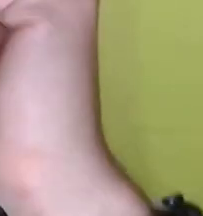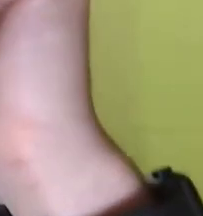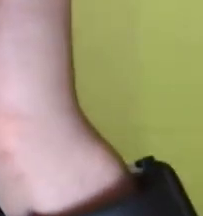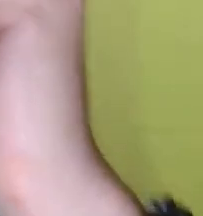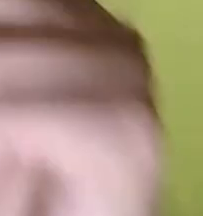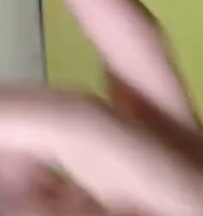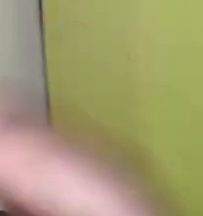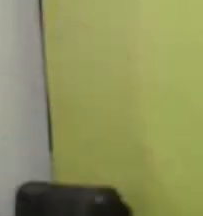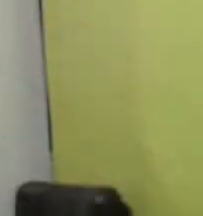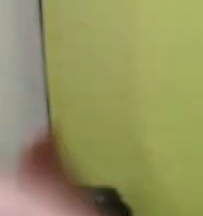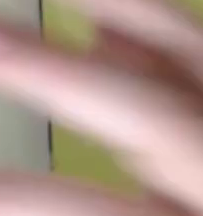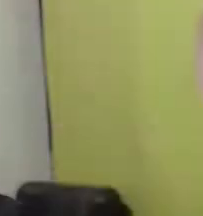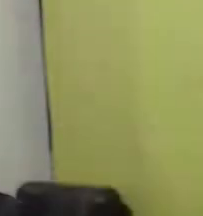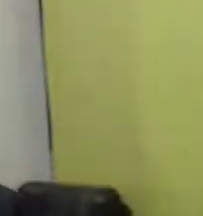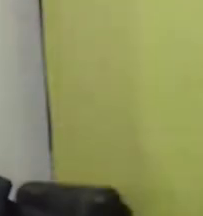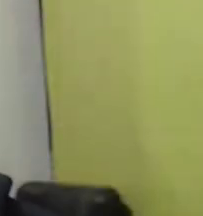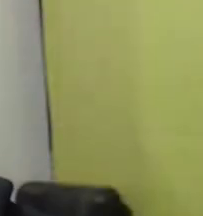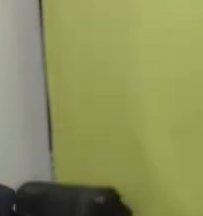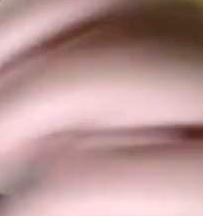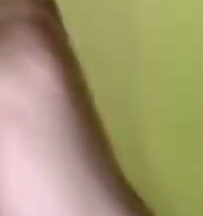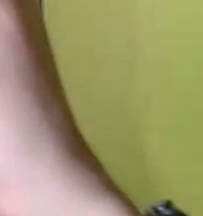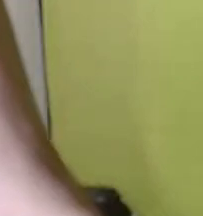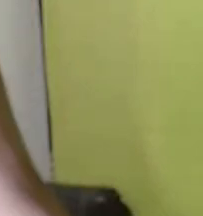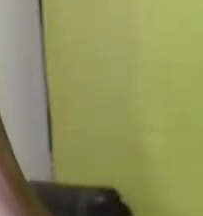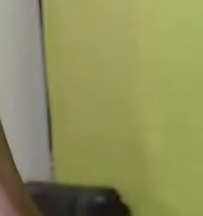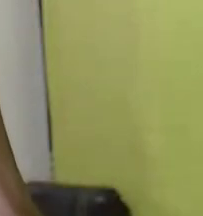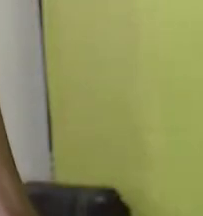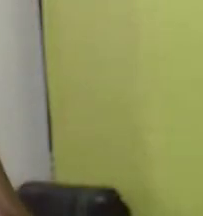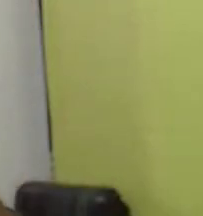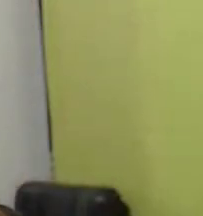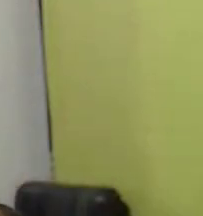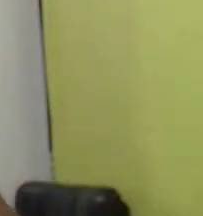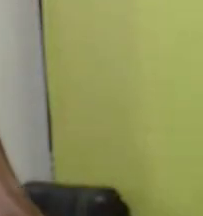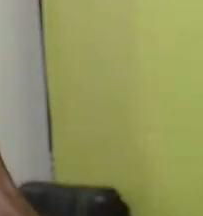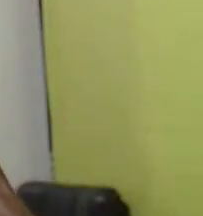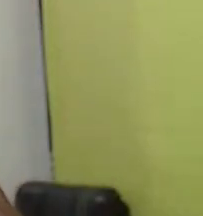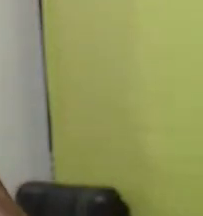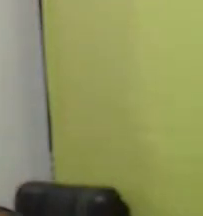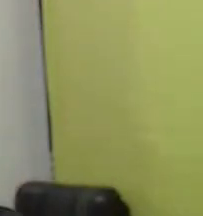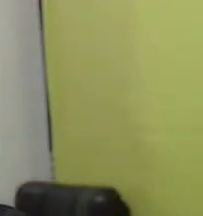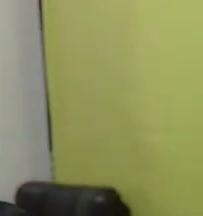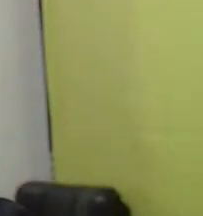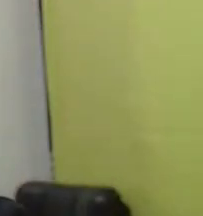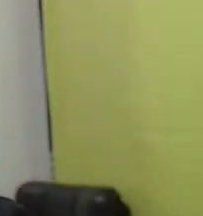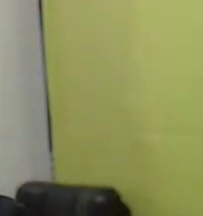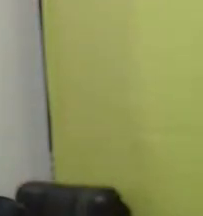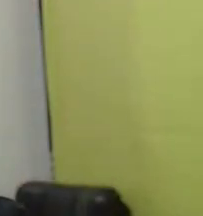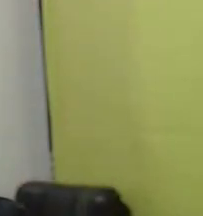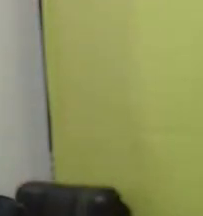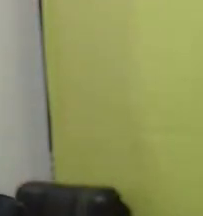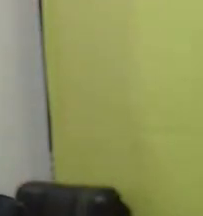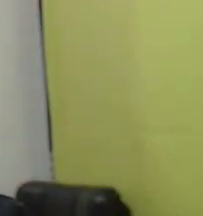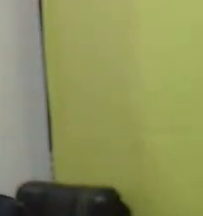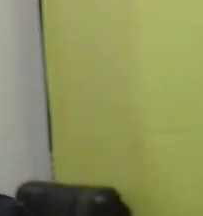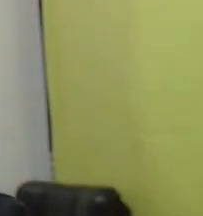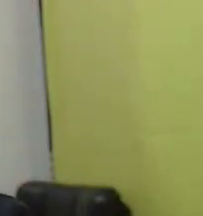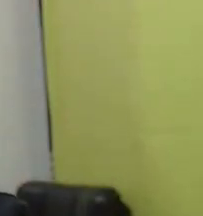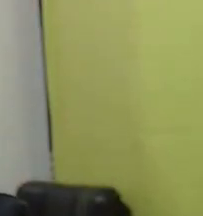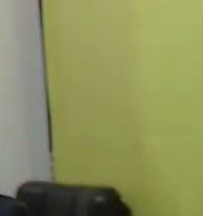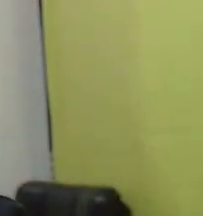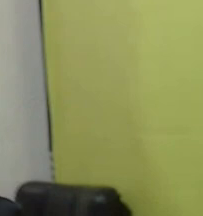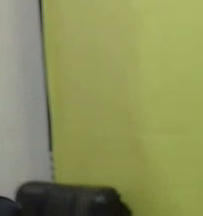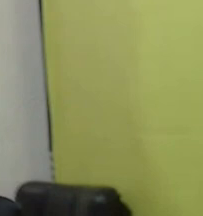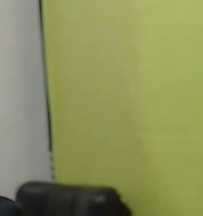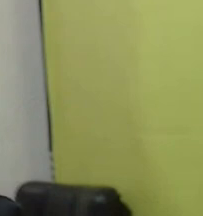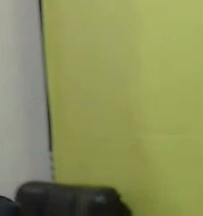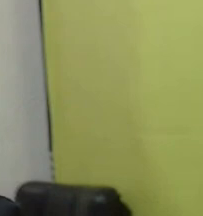até a título de estudo para esse para esse vídeo para esfriar que tipo eu tô fazendo aqui com vocês eu infelizmente fui